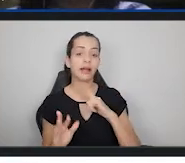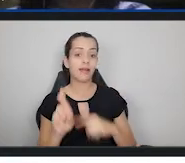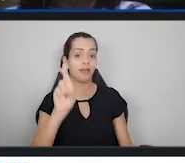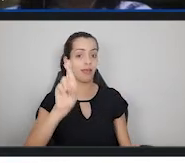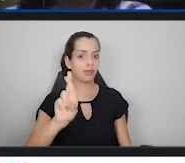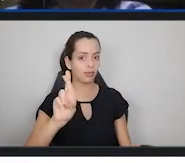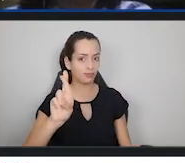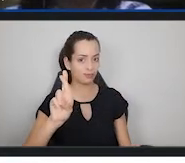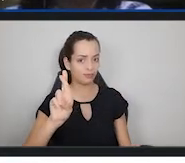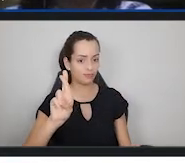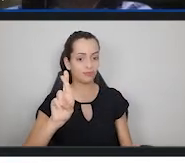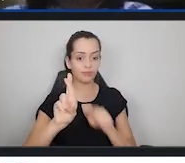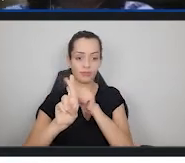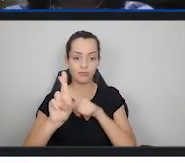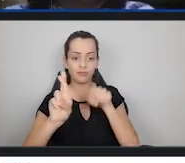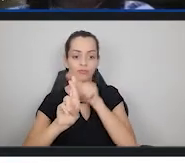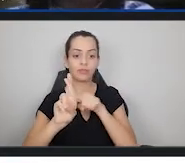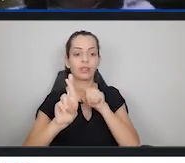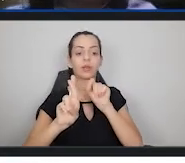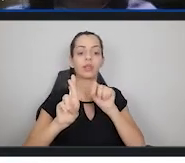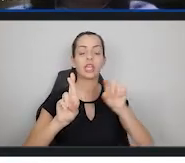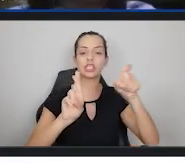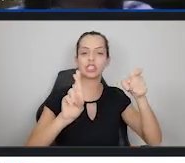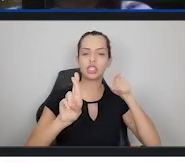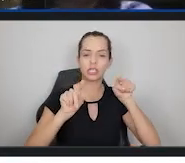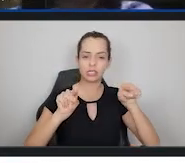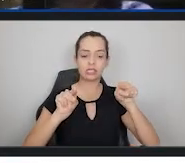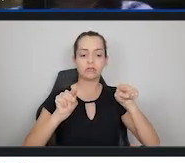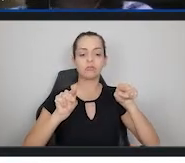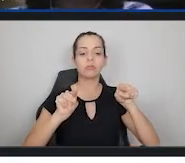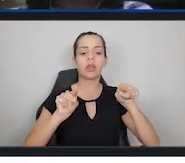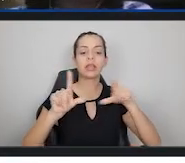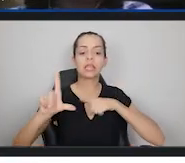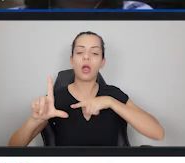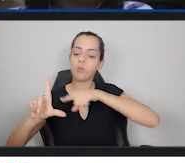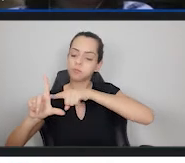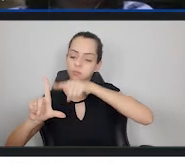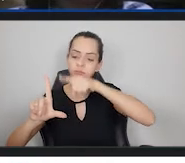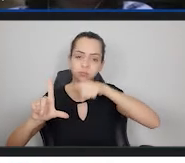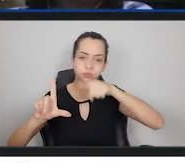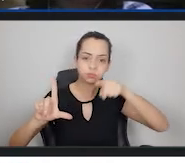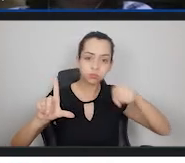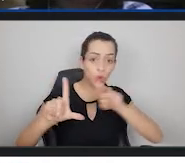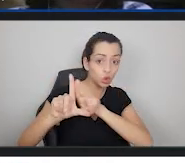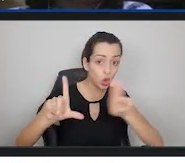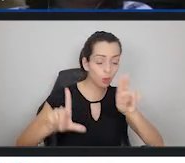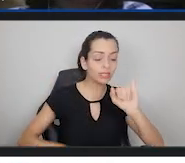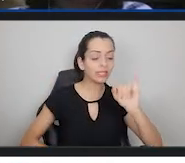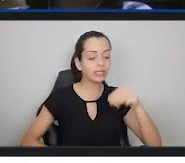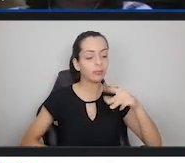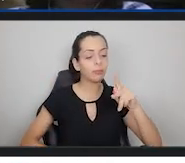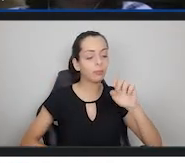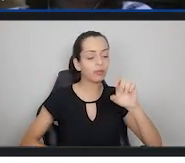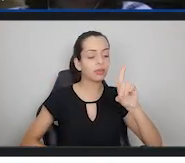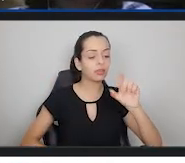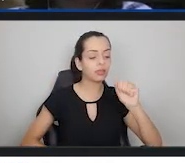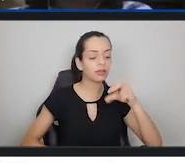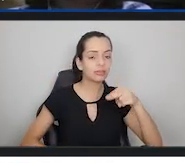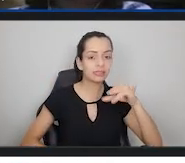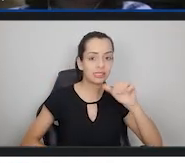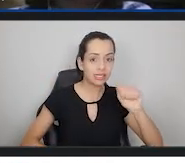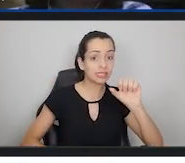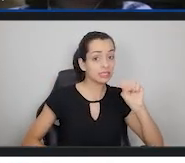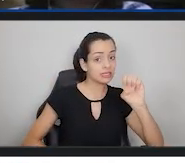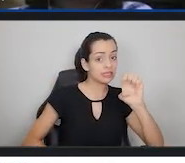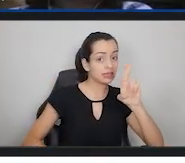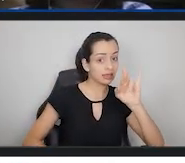linhas longas. Na linha curta, linha de distribuição, por exemplo, nós só temos o efeito resistivo